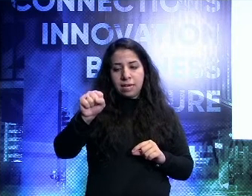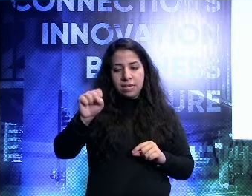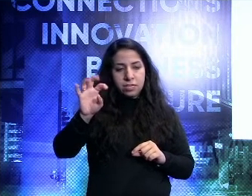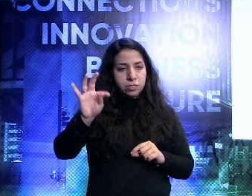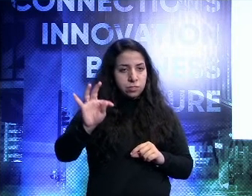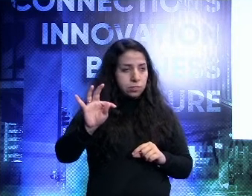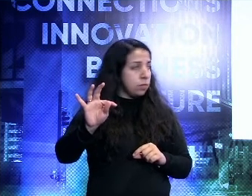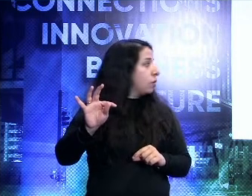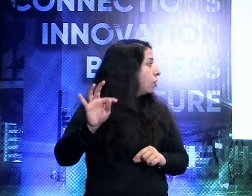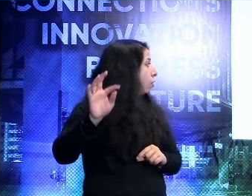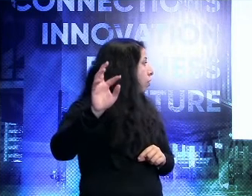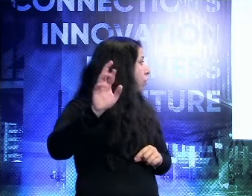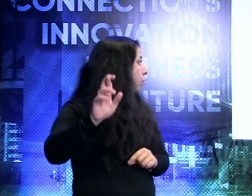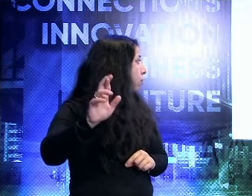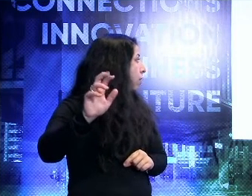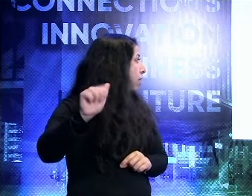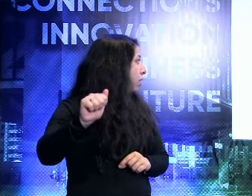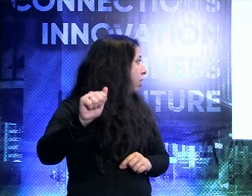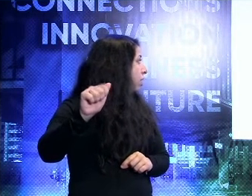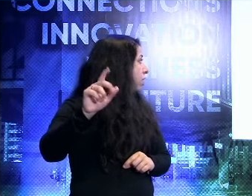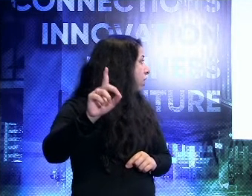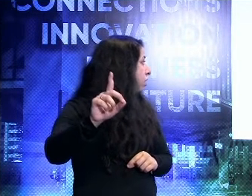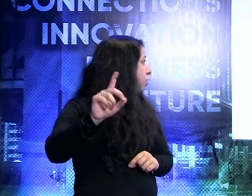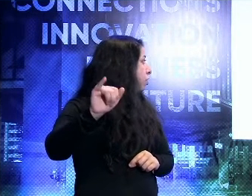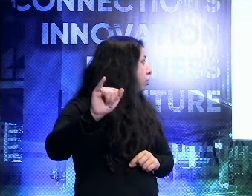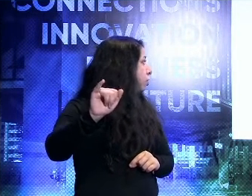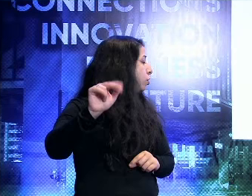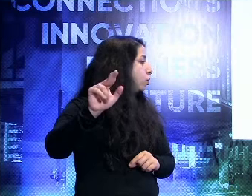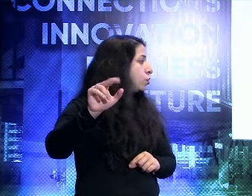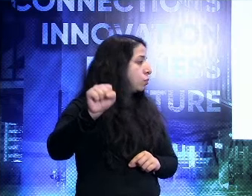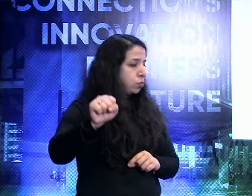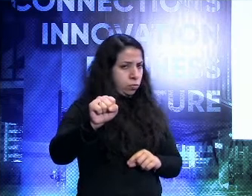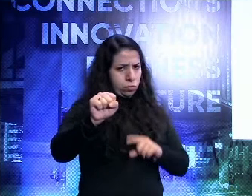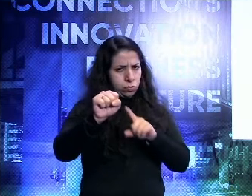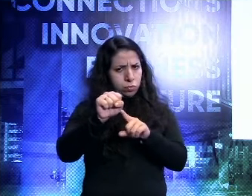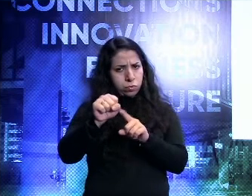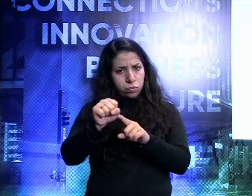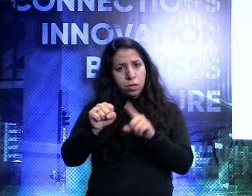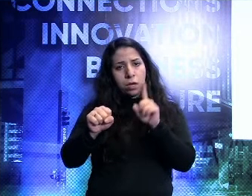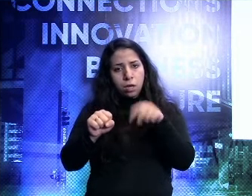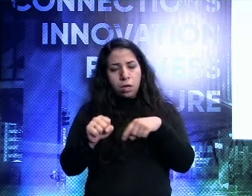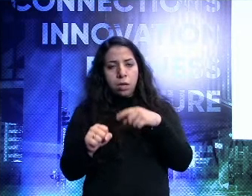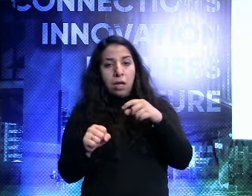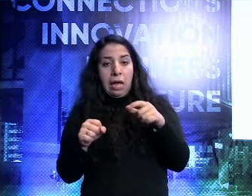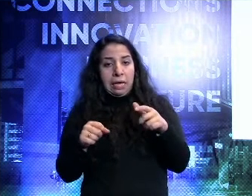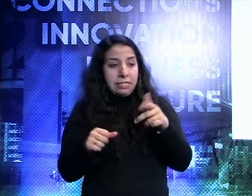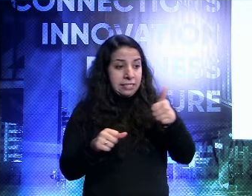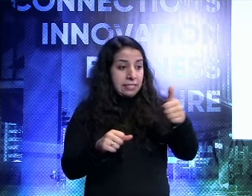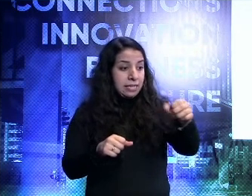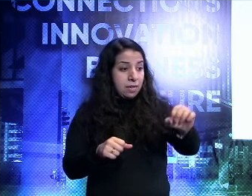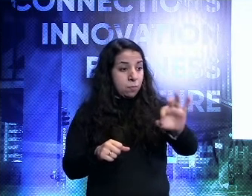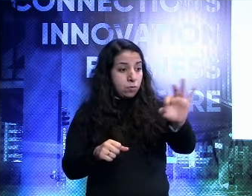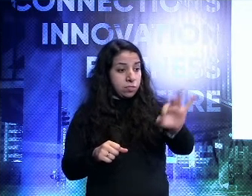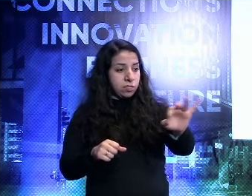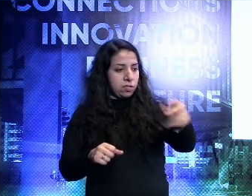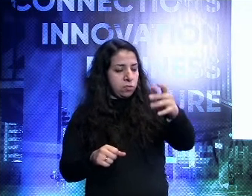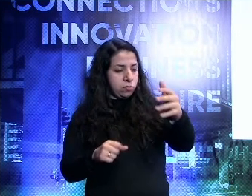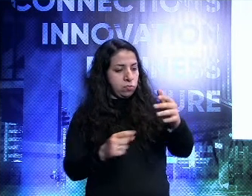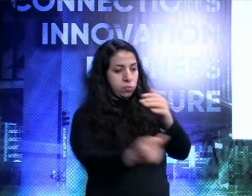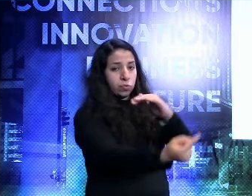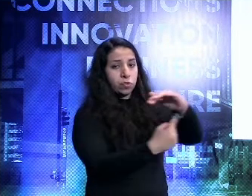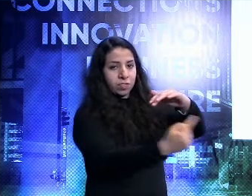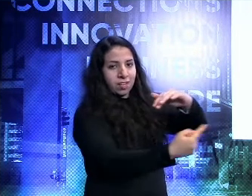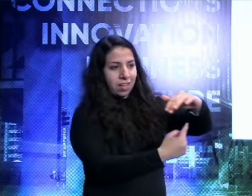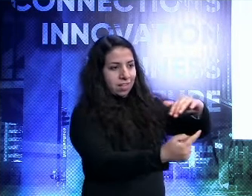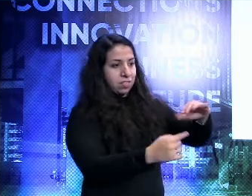pô, se eu tenho 100% dos meus clientes em uma única instância de banco de dados, se essa instância cair, quantos clientes foram